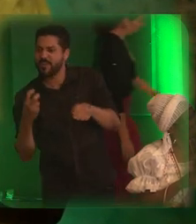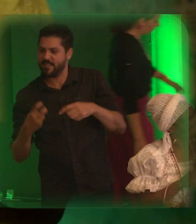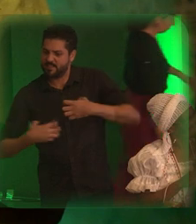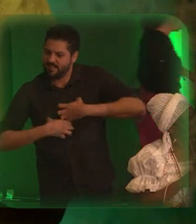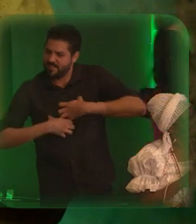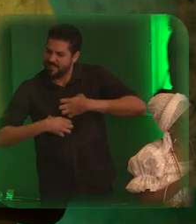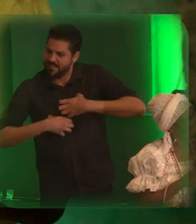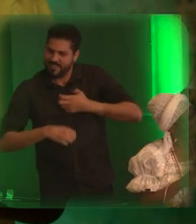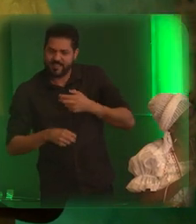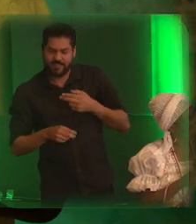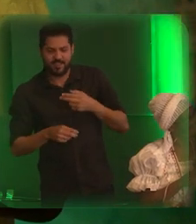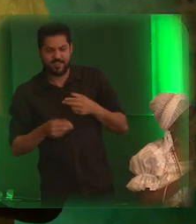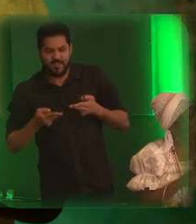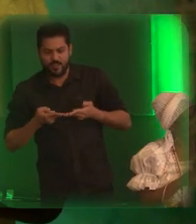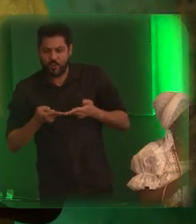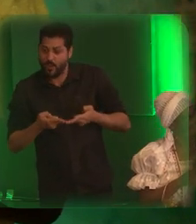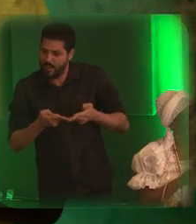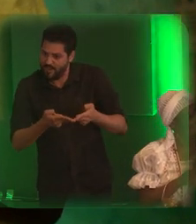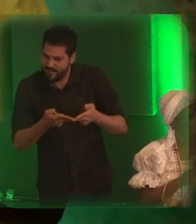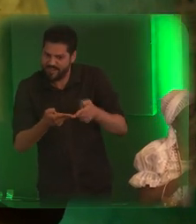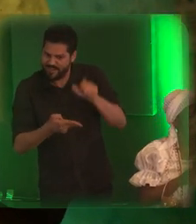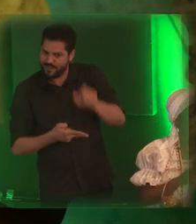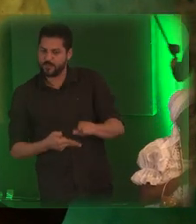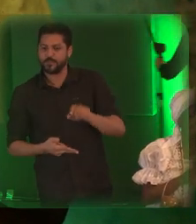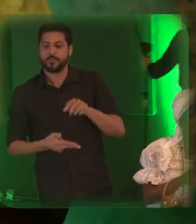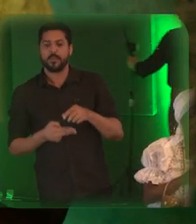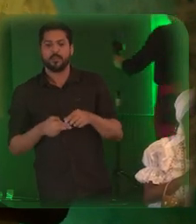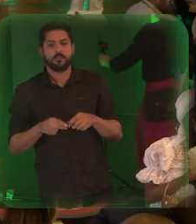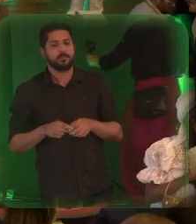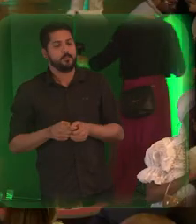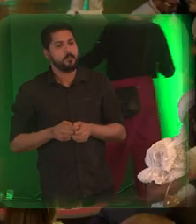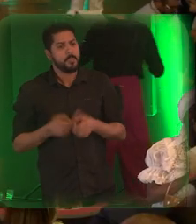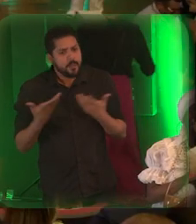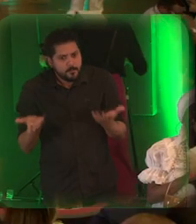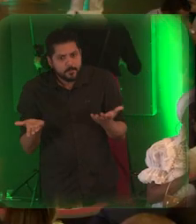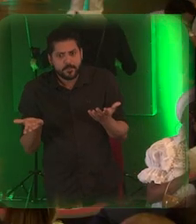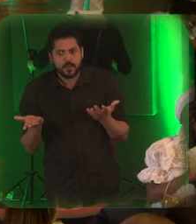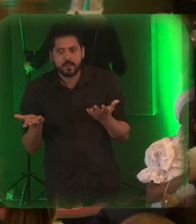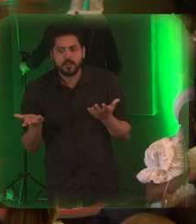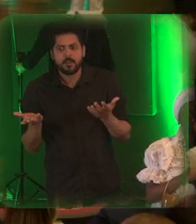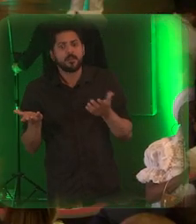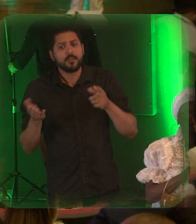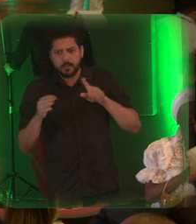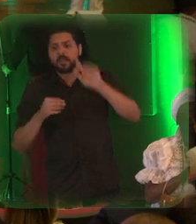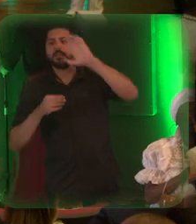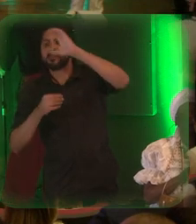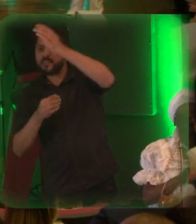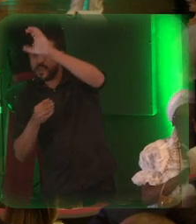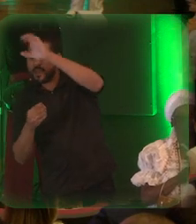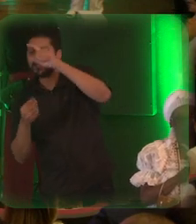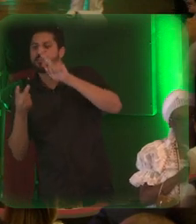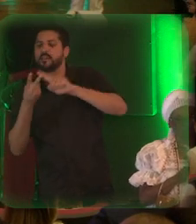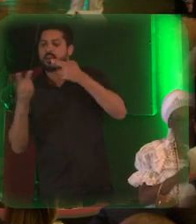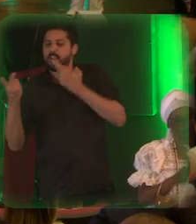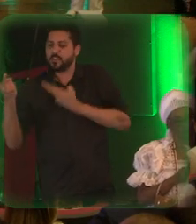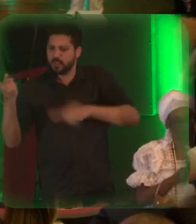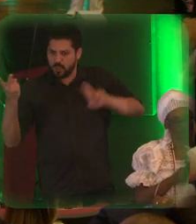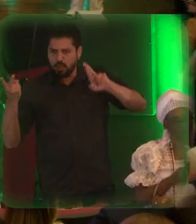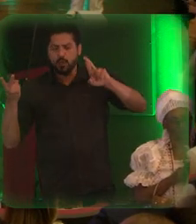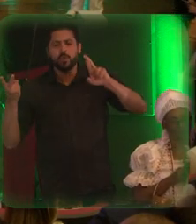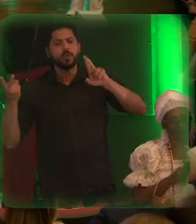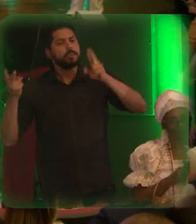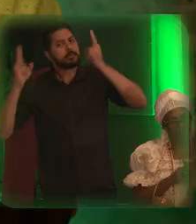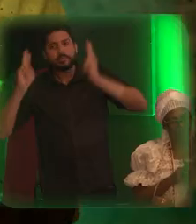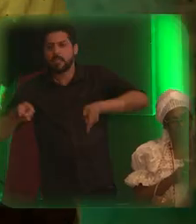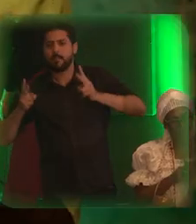descendentes de Sem iam dominar por muitos, muitos anos o descendente de Cã. Tanto a ciência como a religião para a gente negro nos